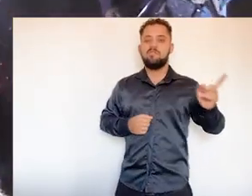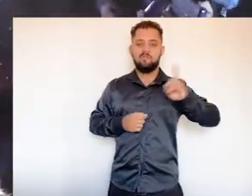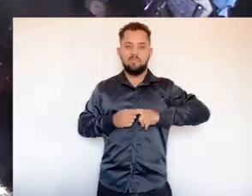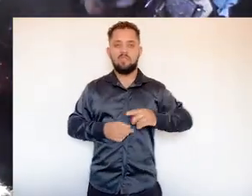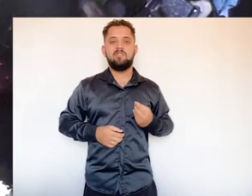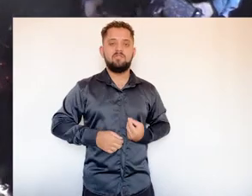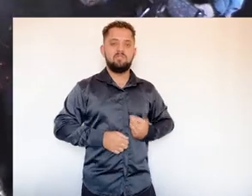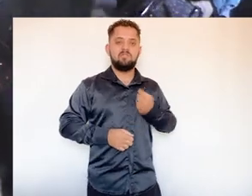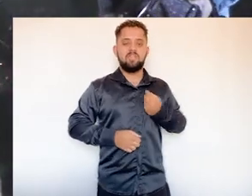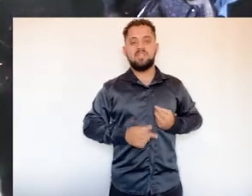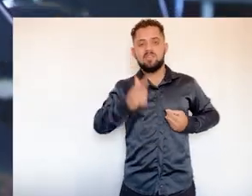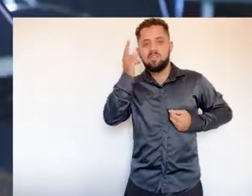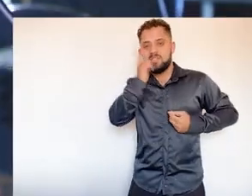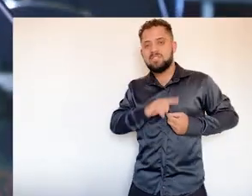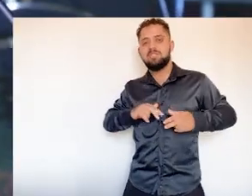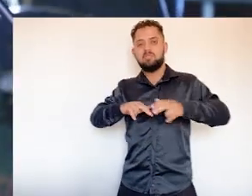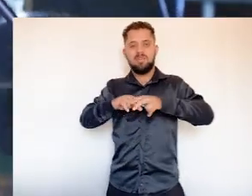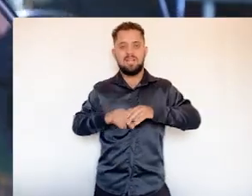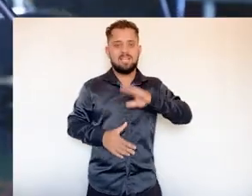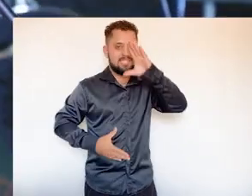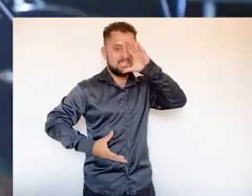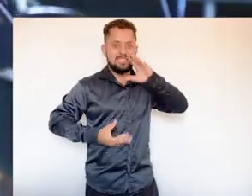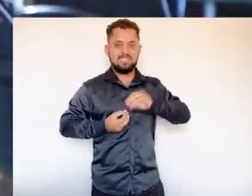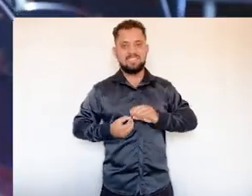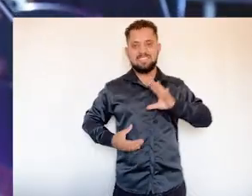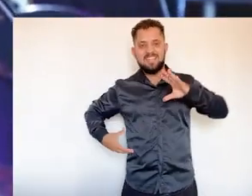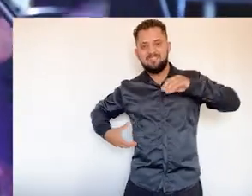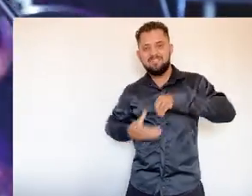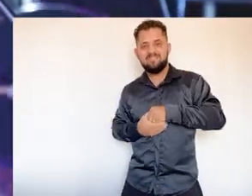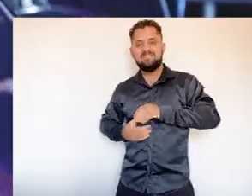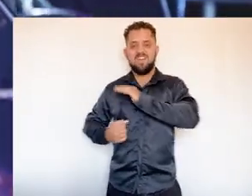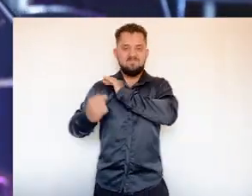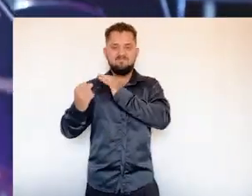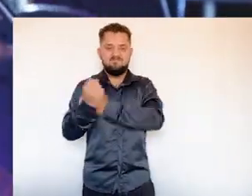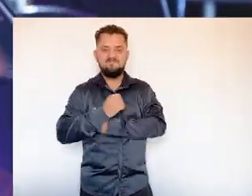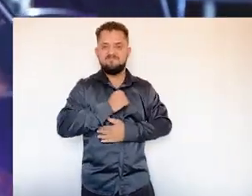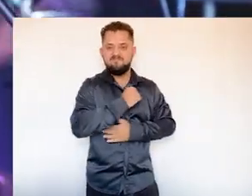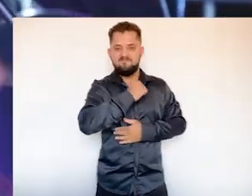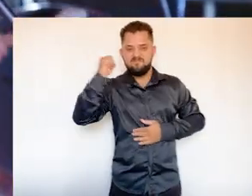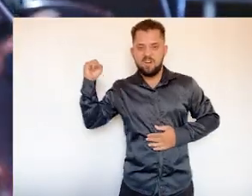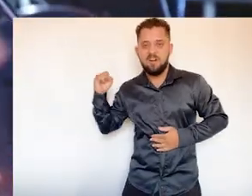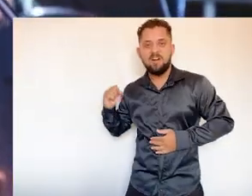Sou semente forte, com um pouco de sorte você também vê.